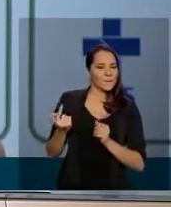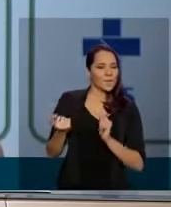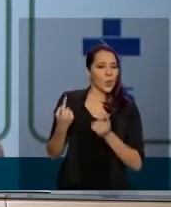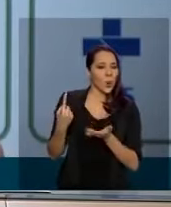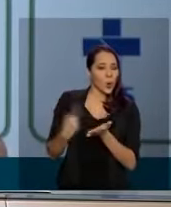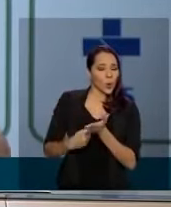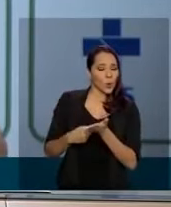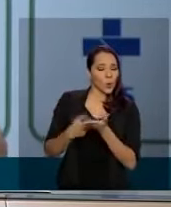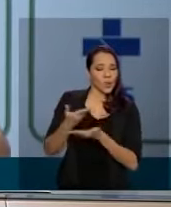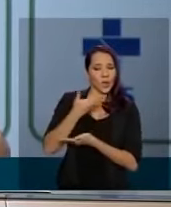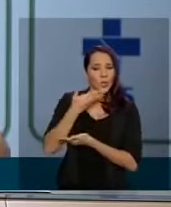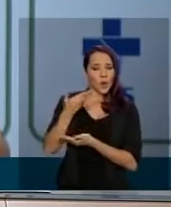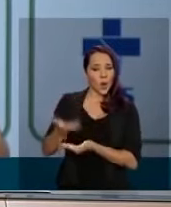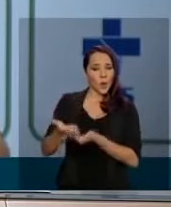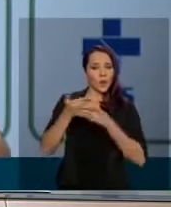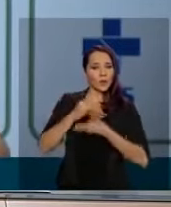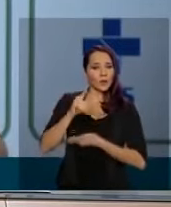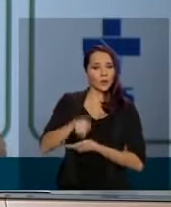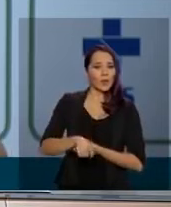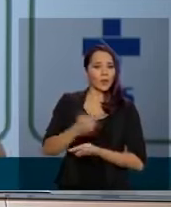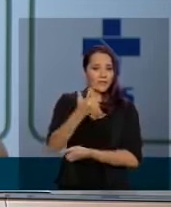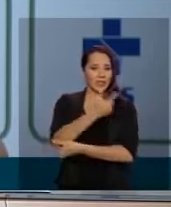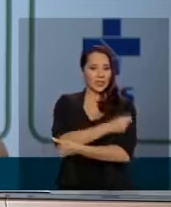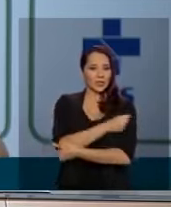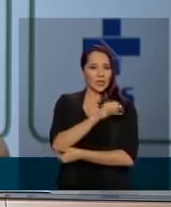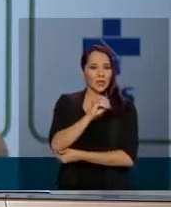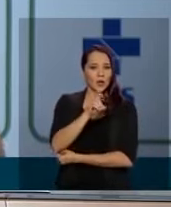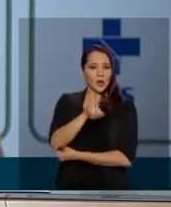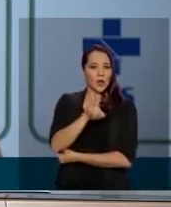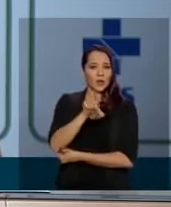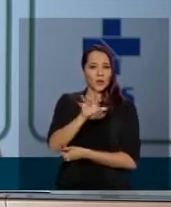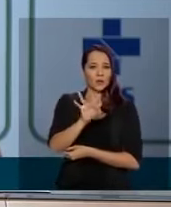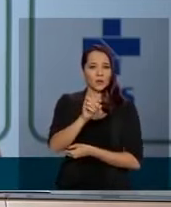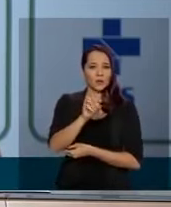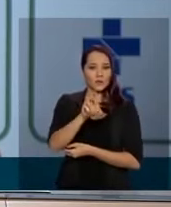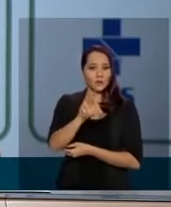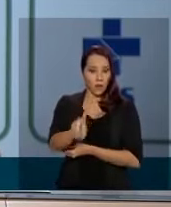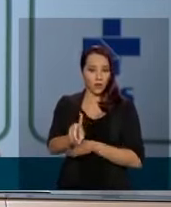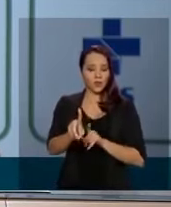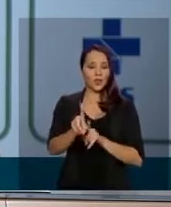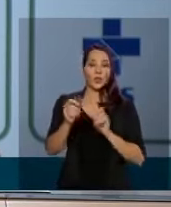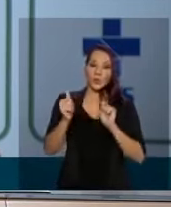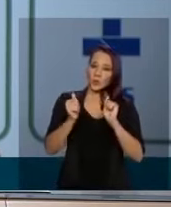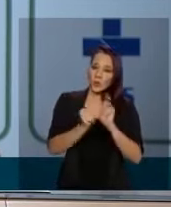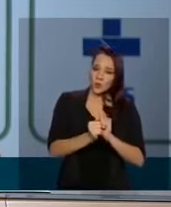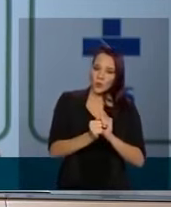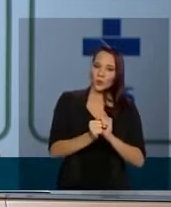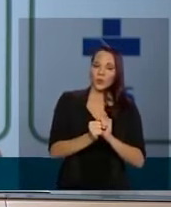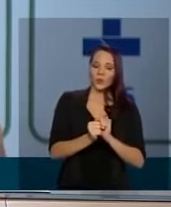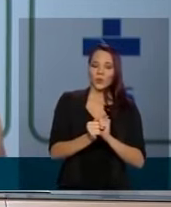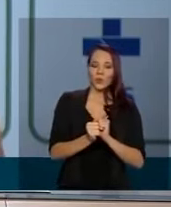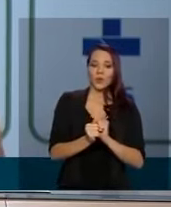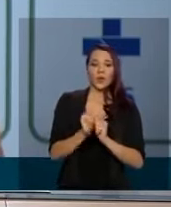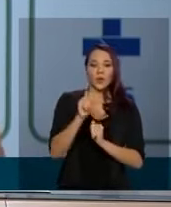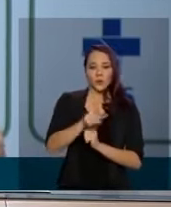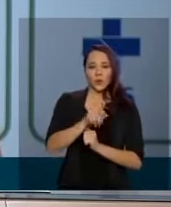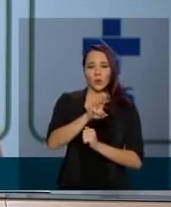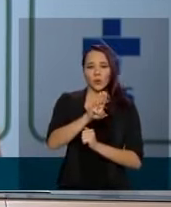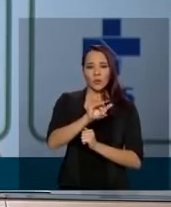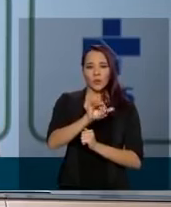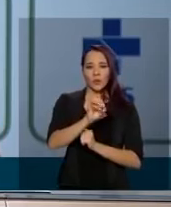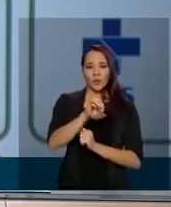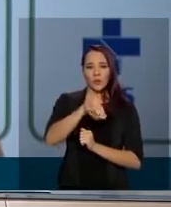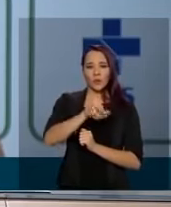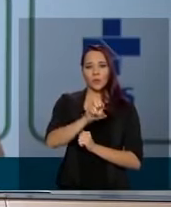encomenda tecnológica com a chamada vacina de Oxford, né? Conjuntamente com Biomanguinhos. Por